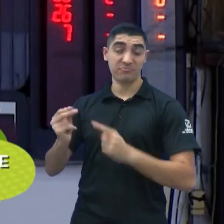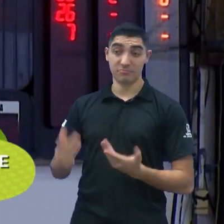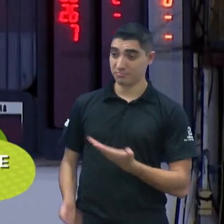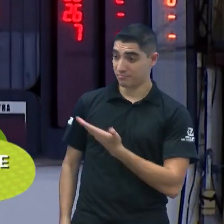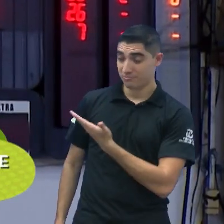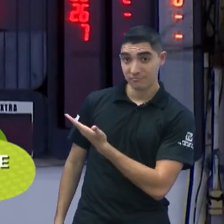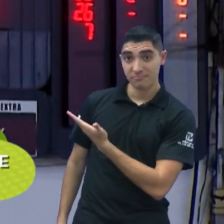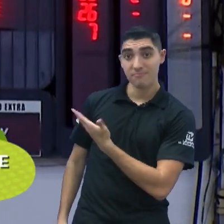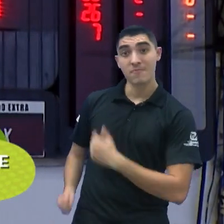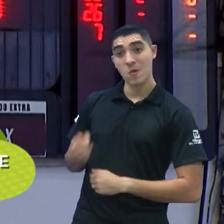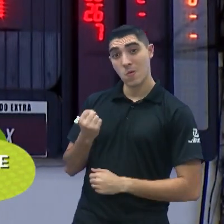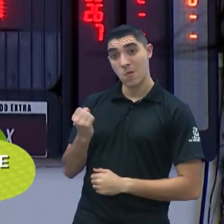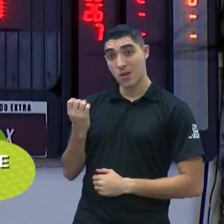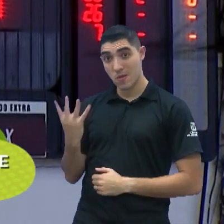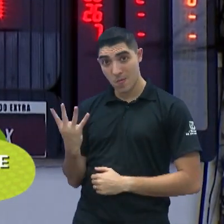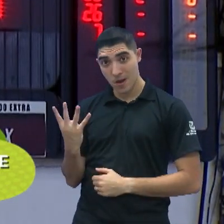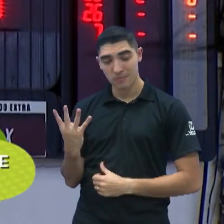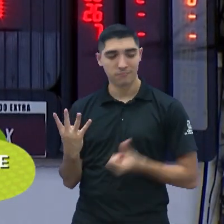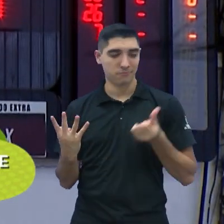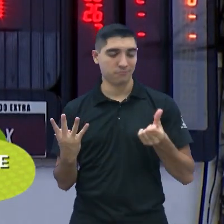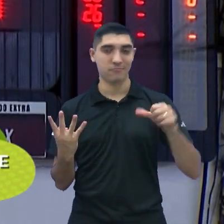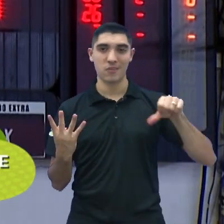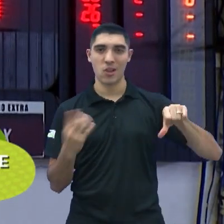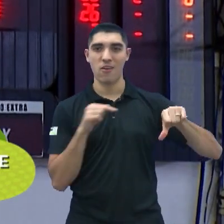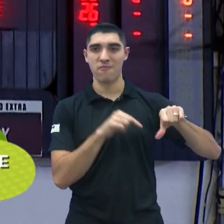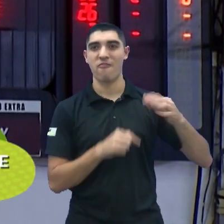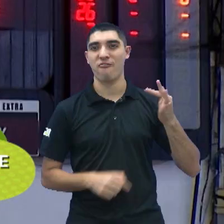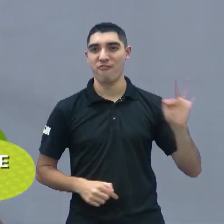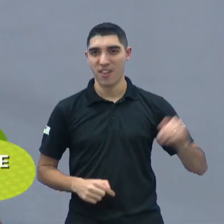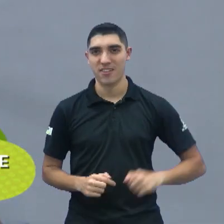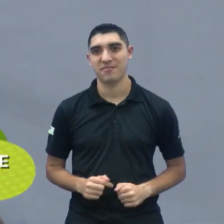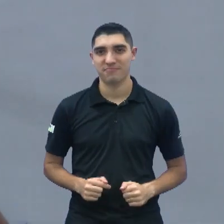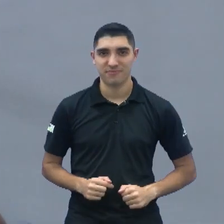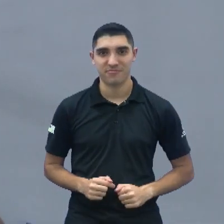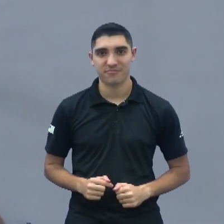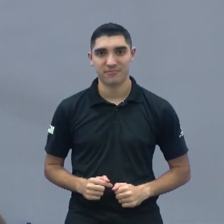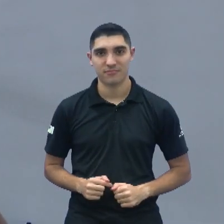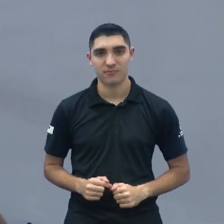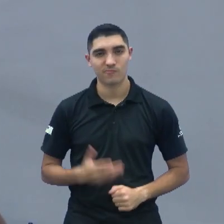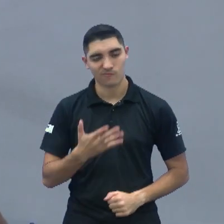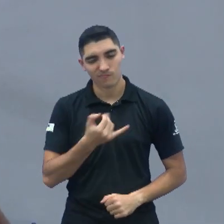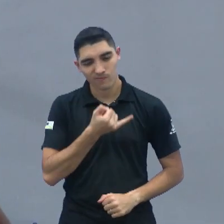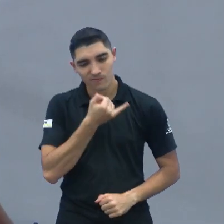José 84, Franca 69. A gente